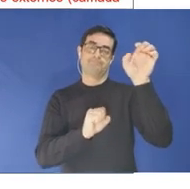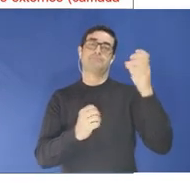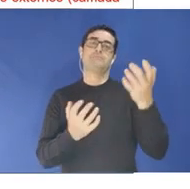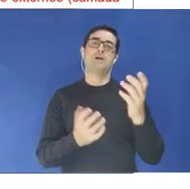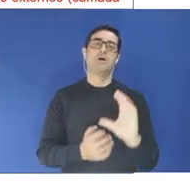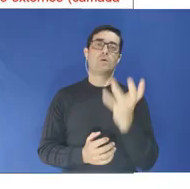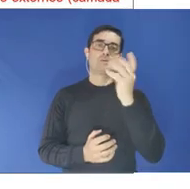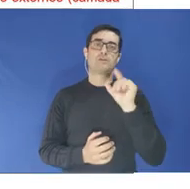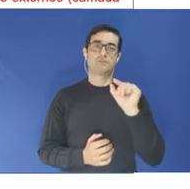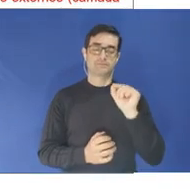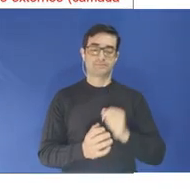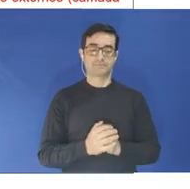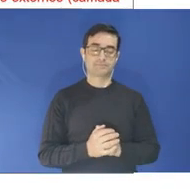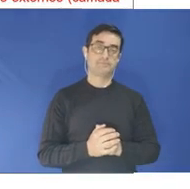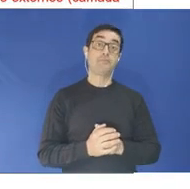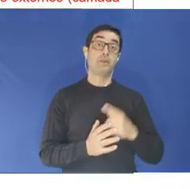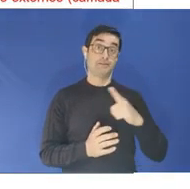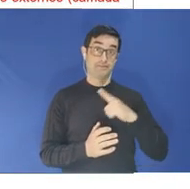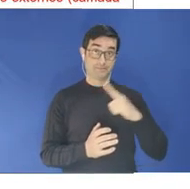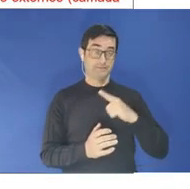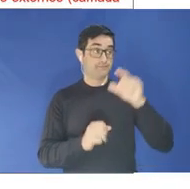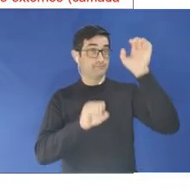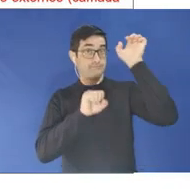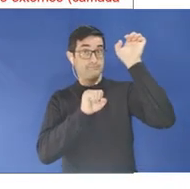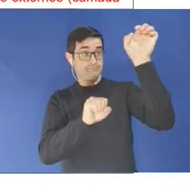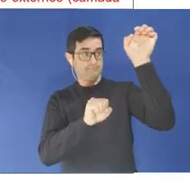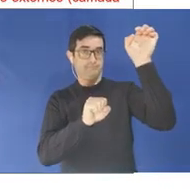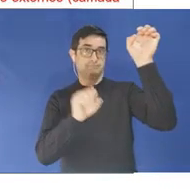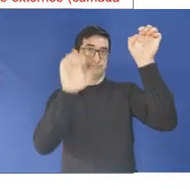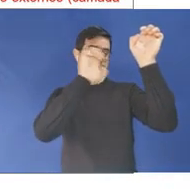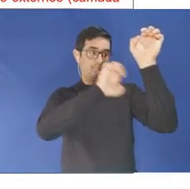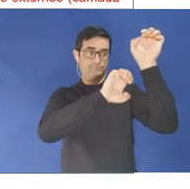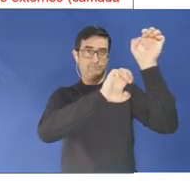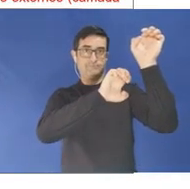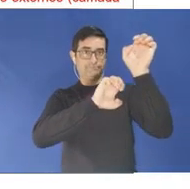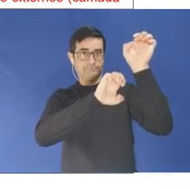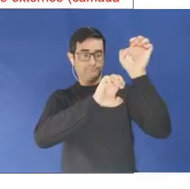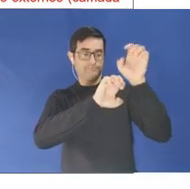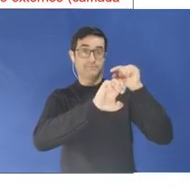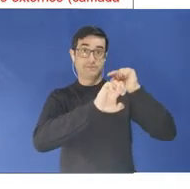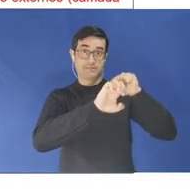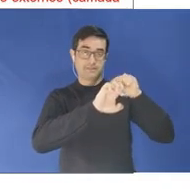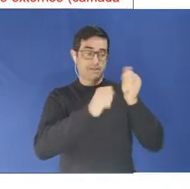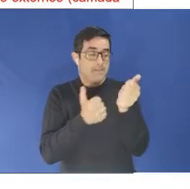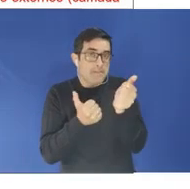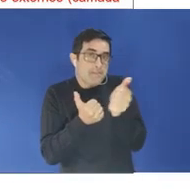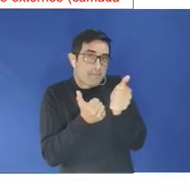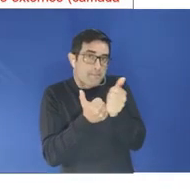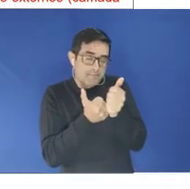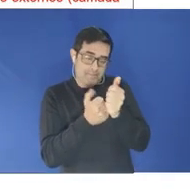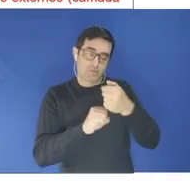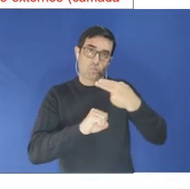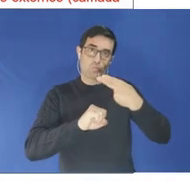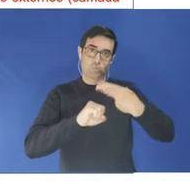níveis. Então, o que acontece? Devido à presença de elétrons em níveis de energia mais internos, ou seja, esses